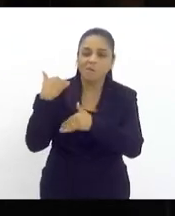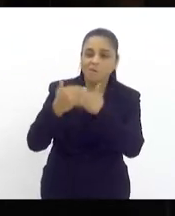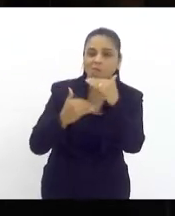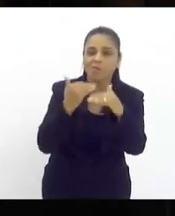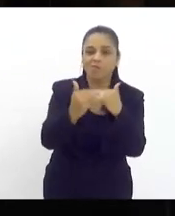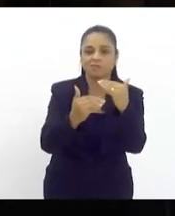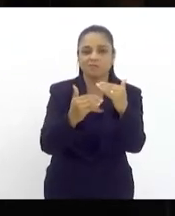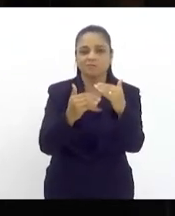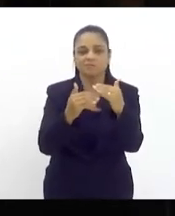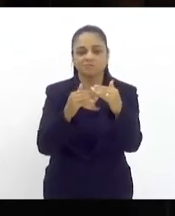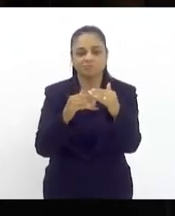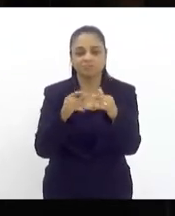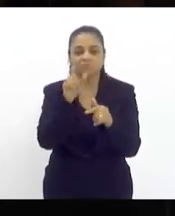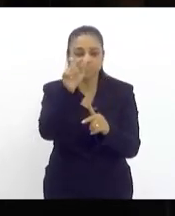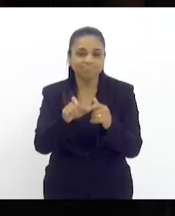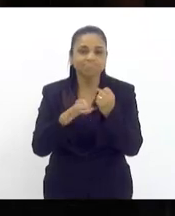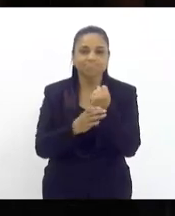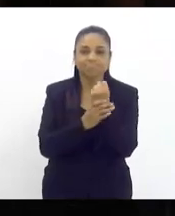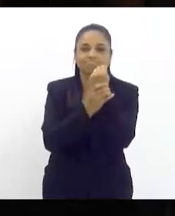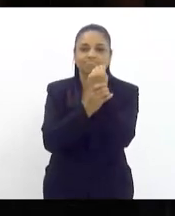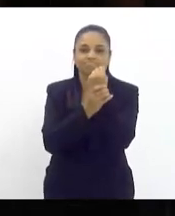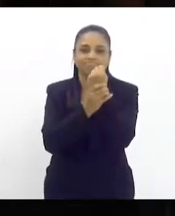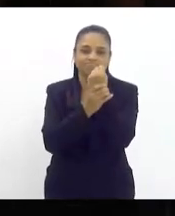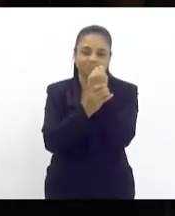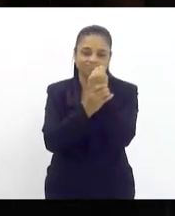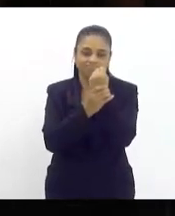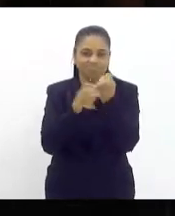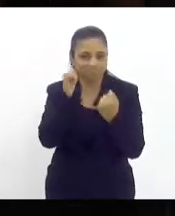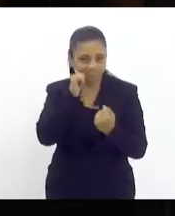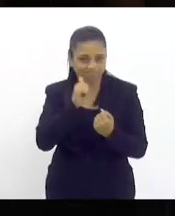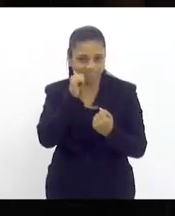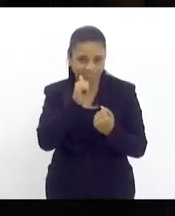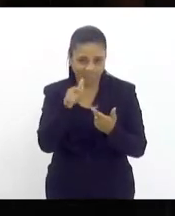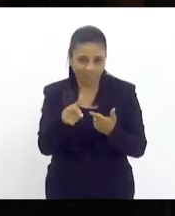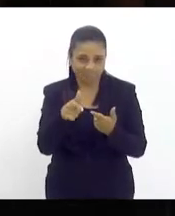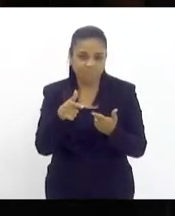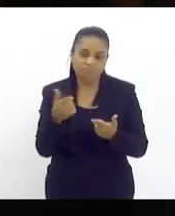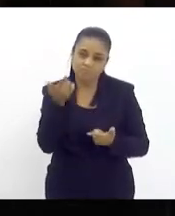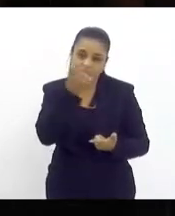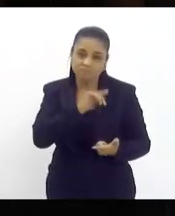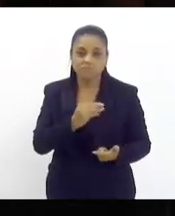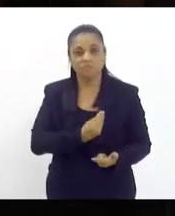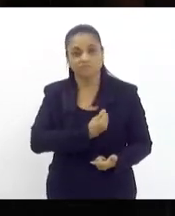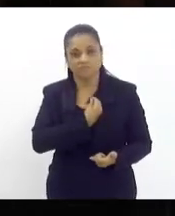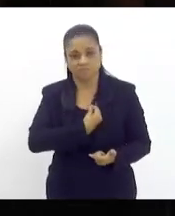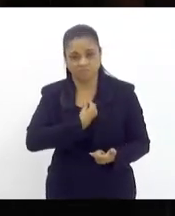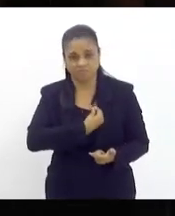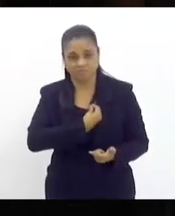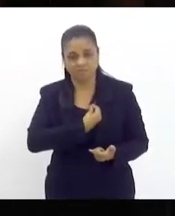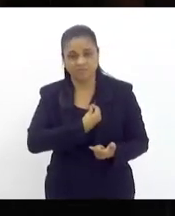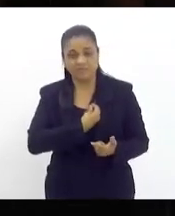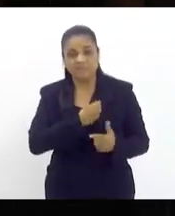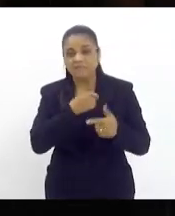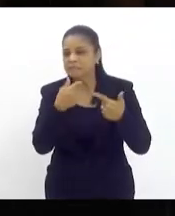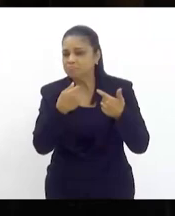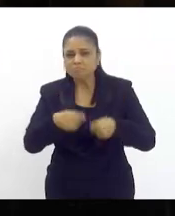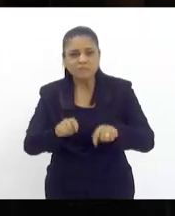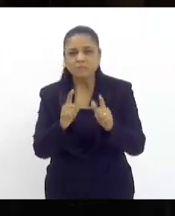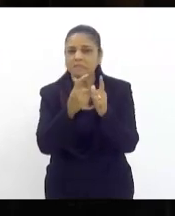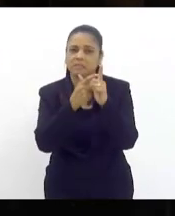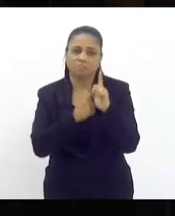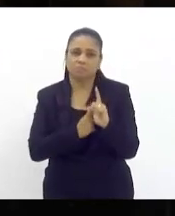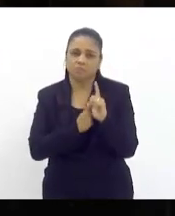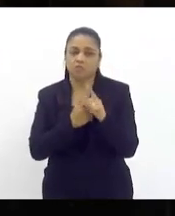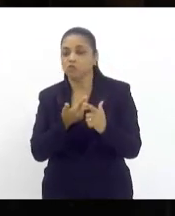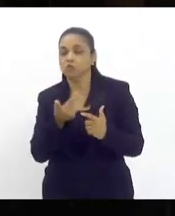Garanta autonomia dessa mulher que Garanta Que ela possa sobreviver sem ter que depender de outra